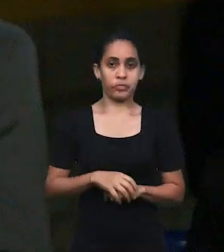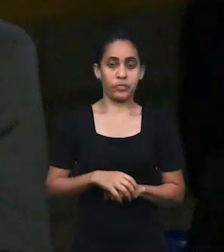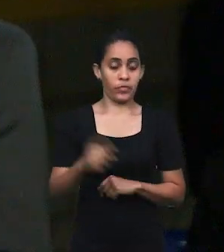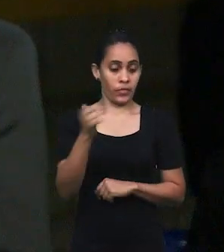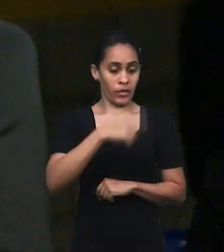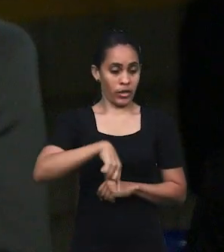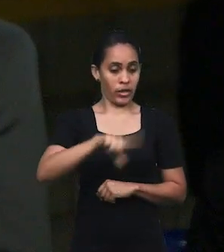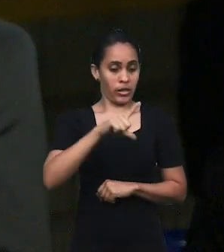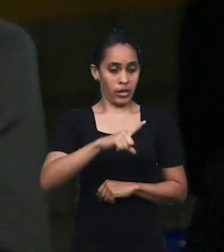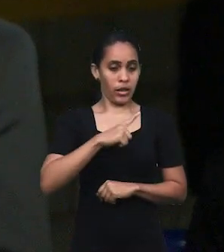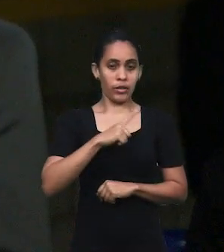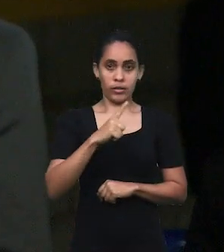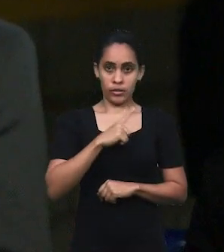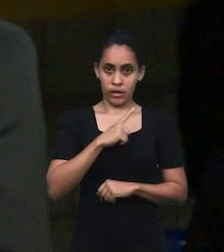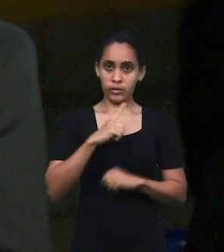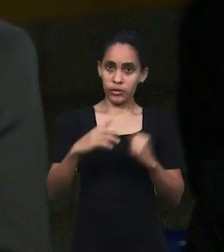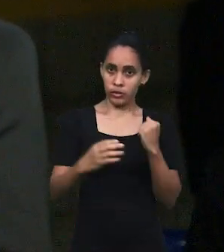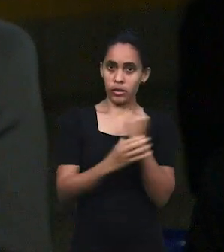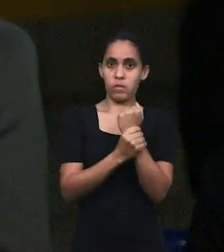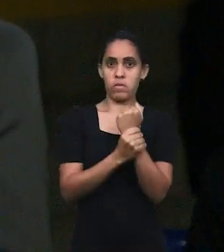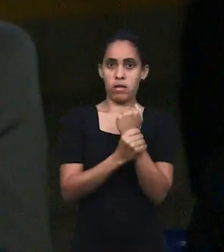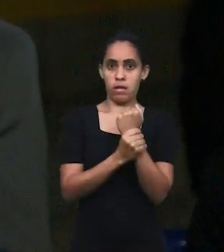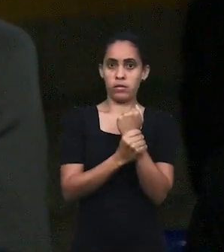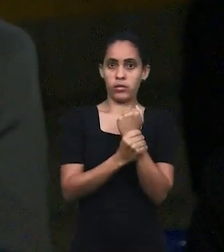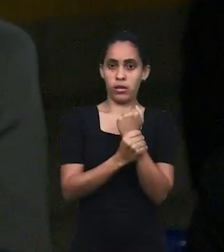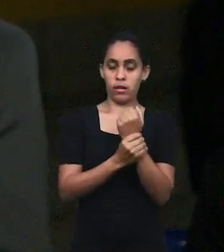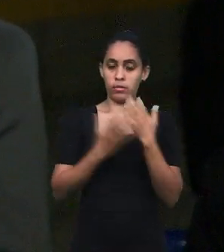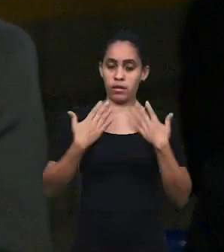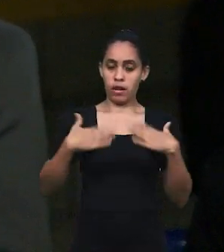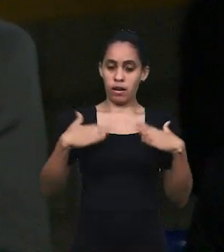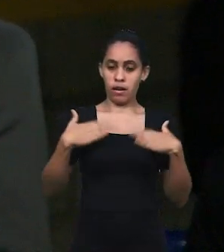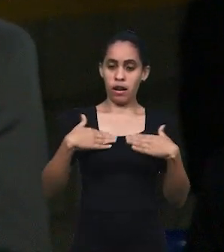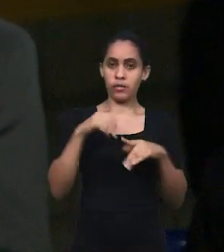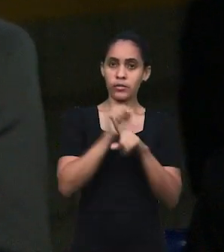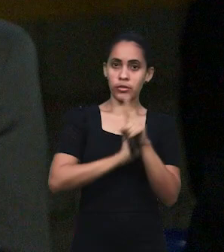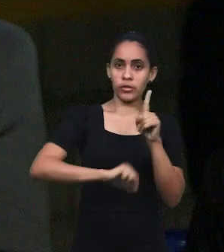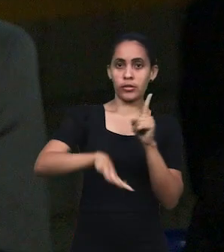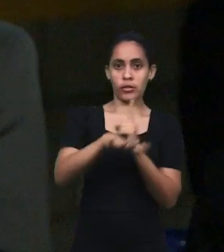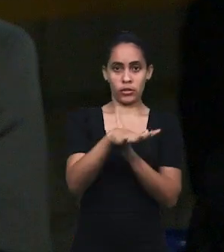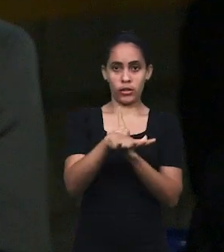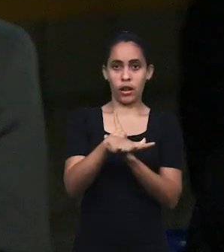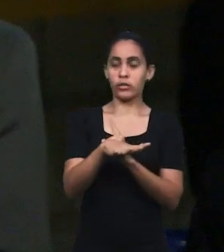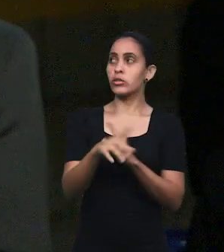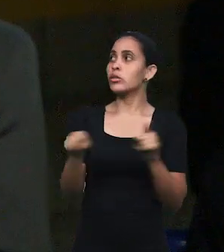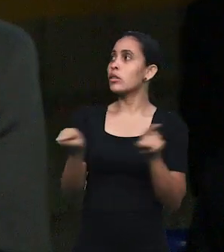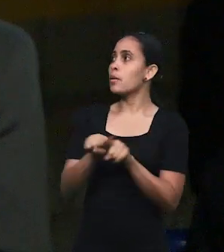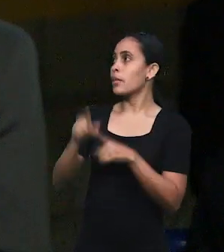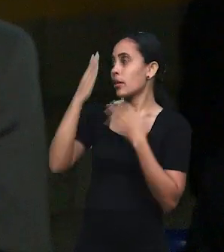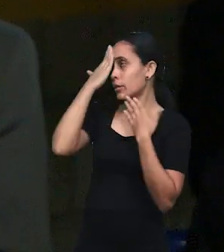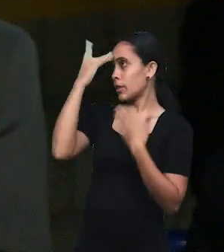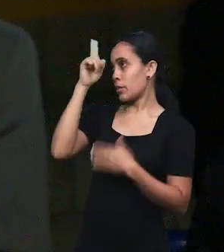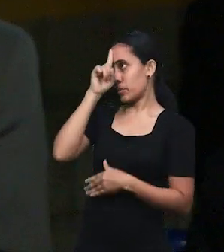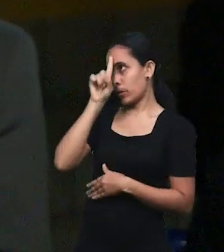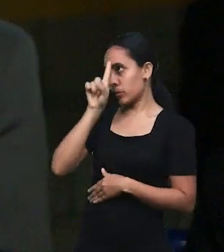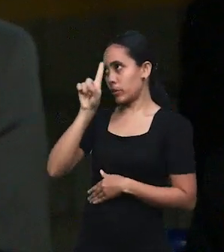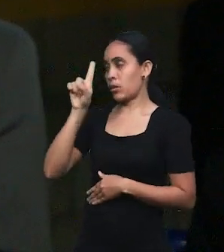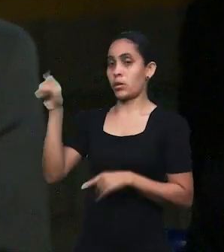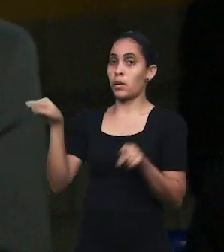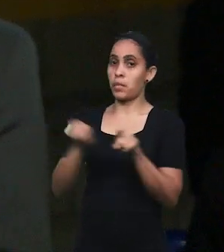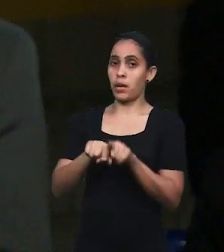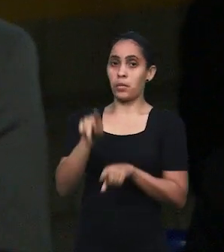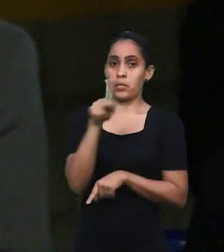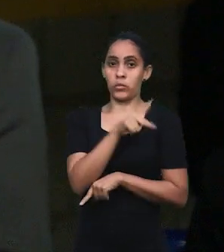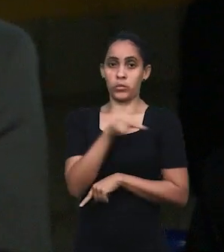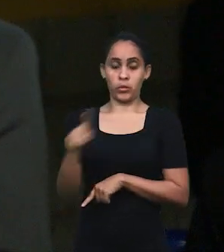Glória trazerem a tranquilidade pública. Bendito seja o Senhor pelos oficiais